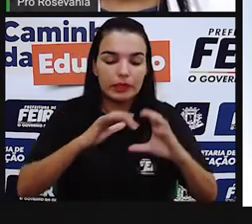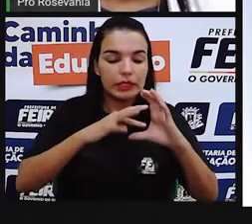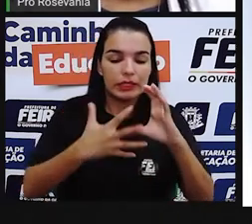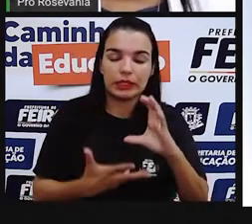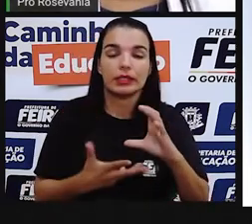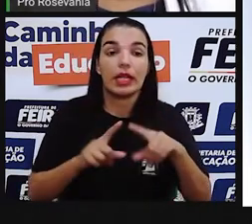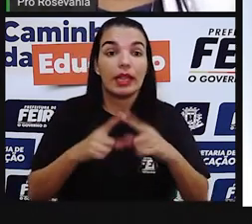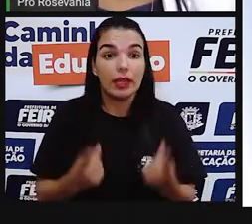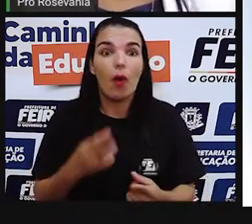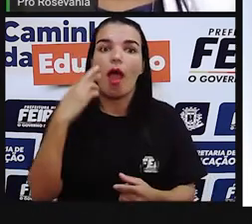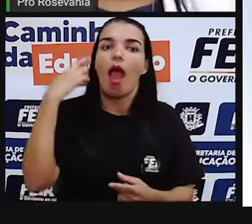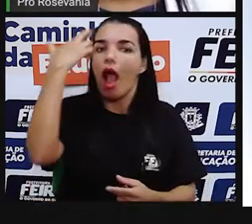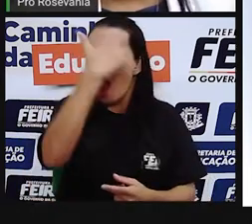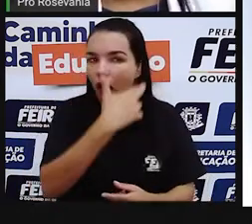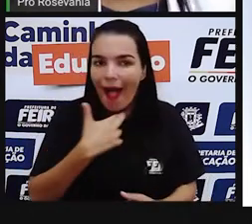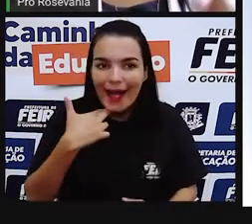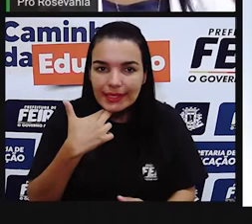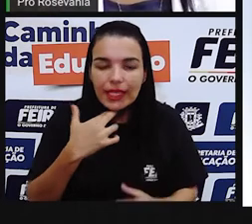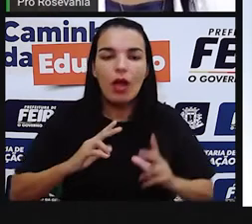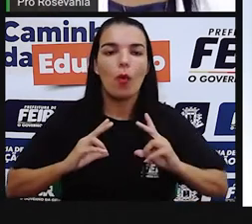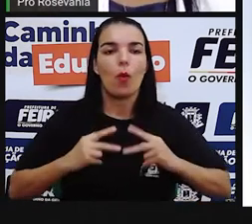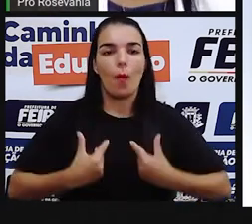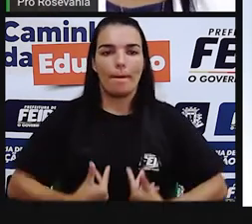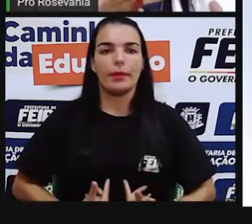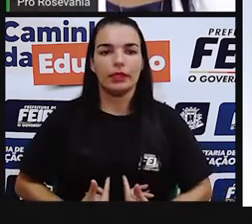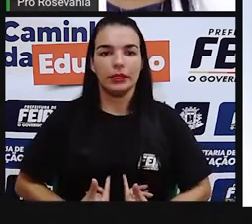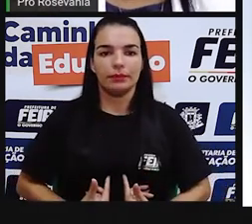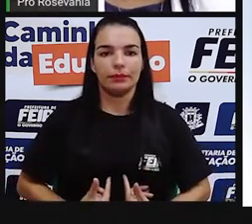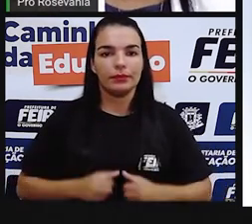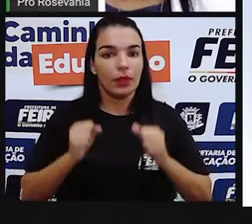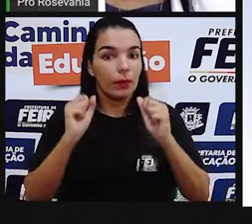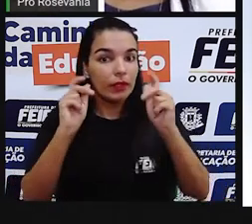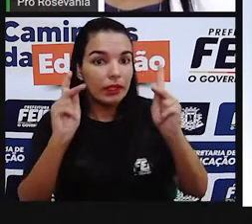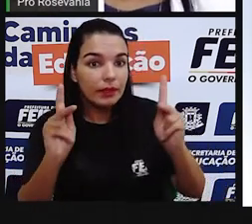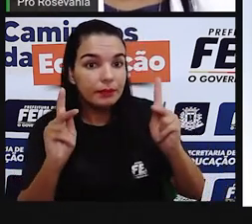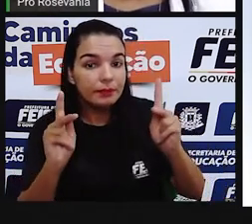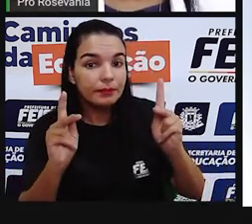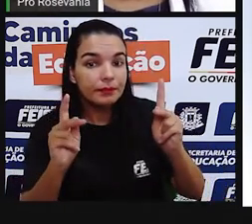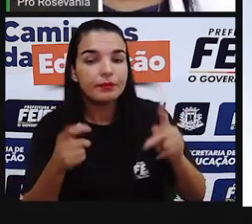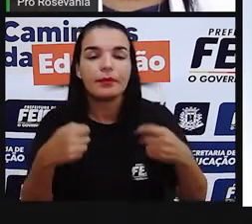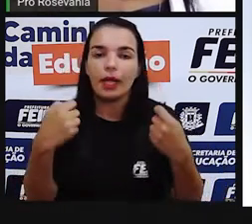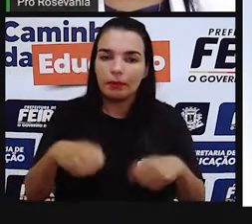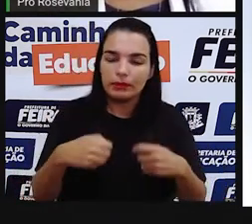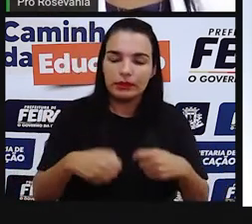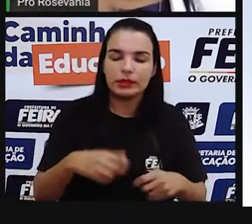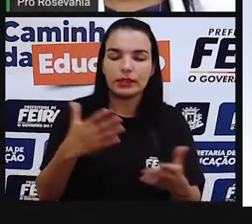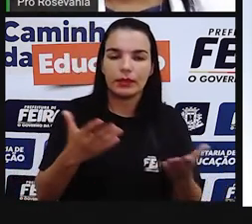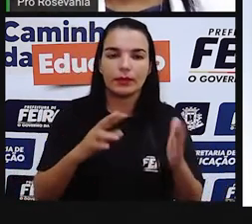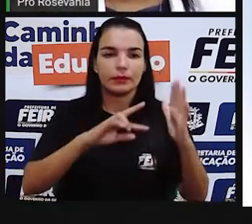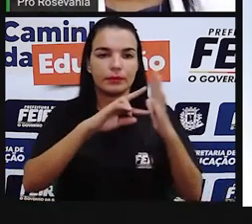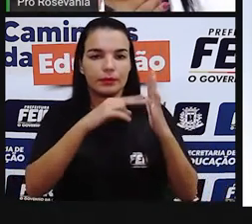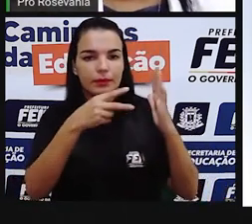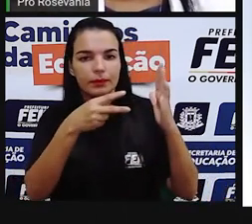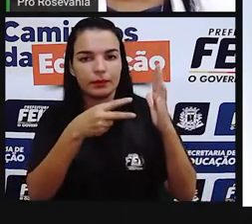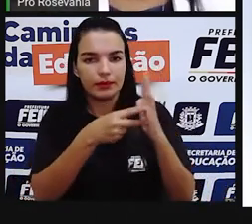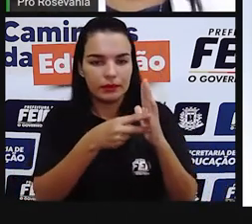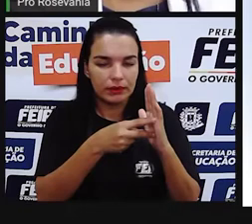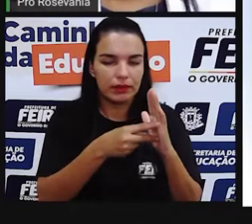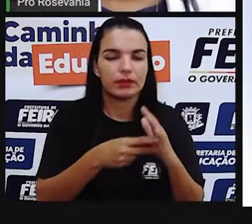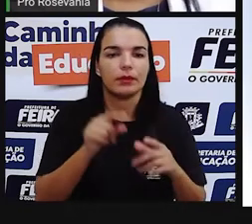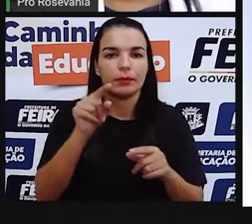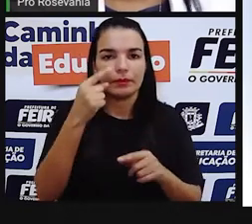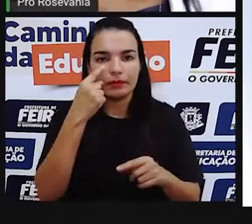humana. Então, deveria ser tratado como raça humana, mas na realidade, alguns se apropriam desse conceito aí para dar o ar, o tom